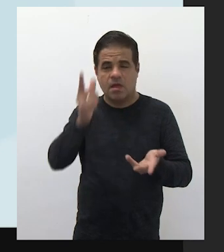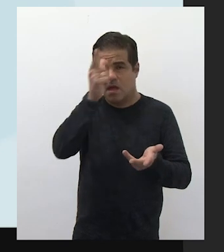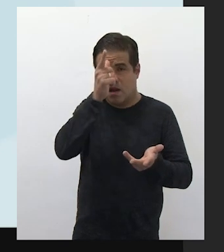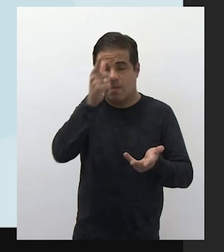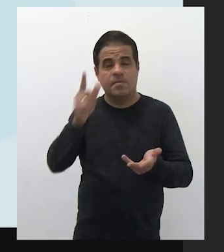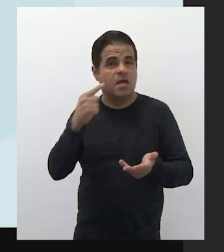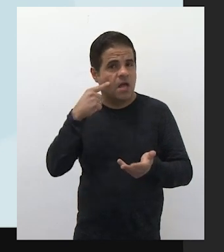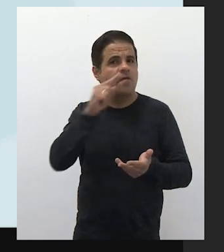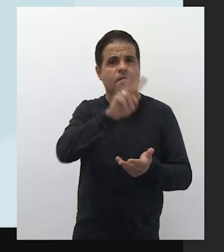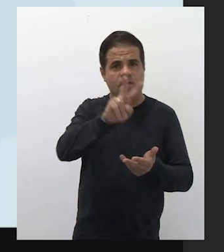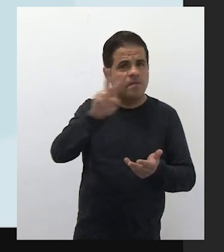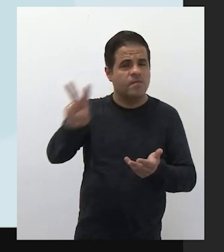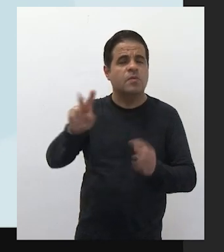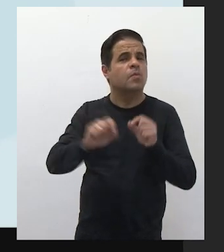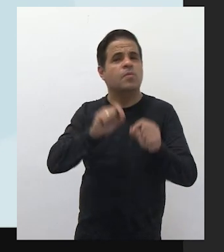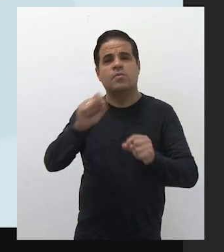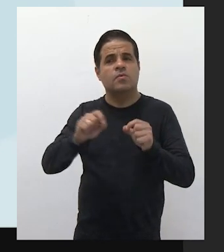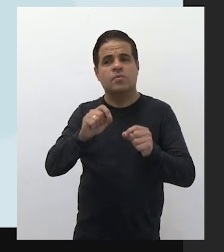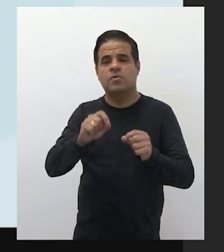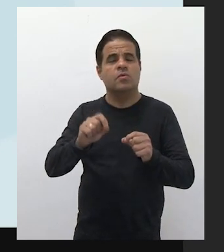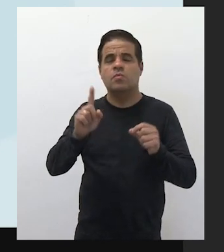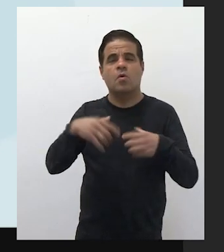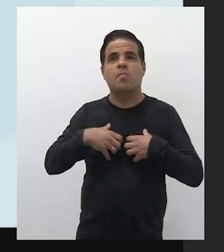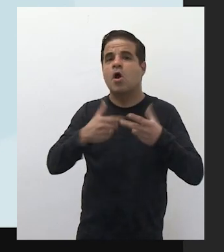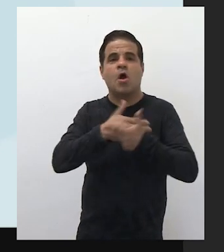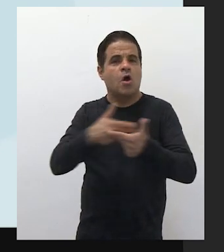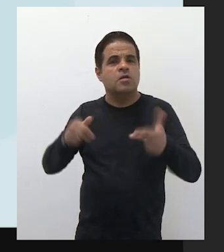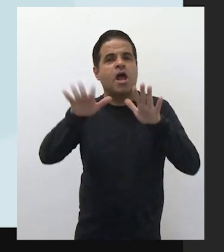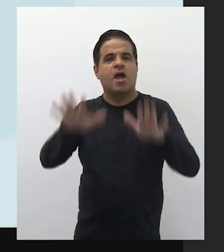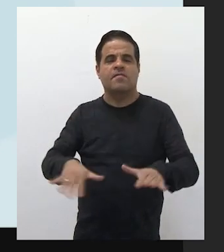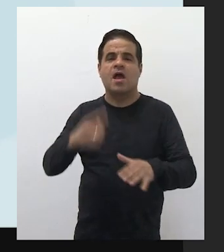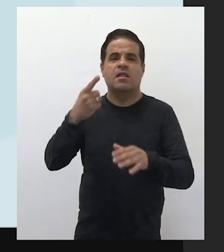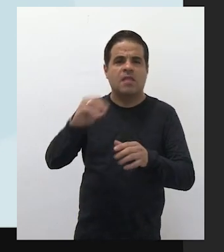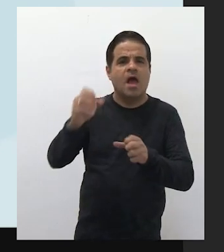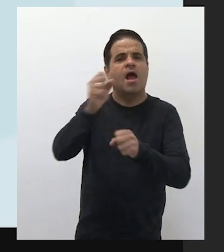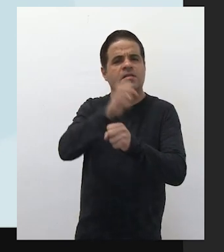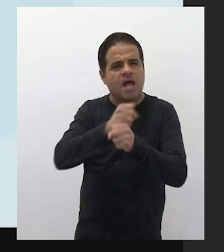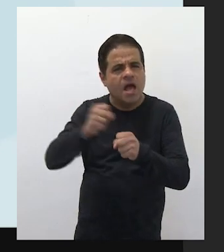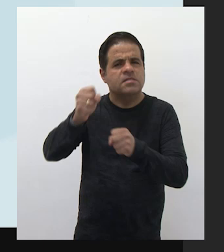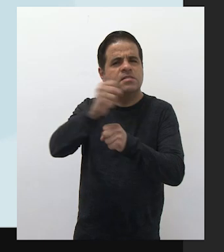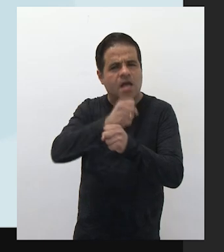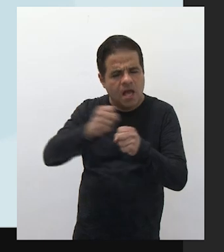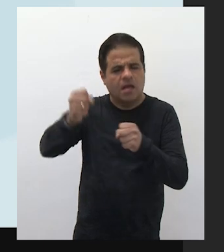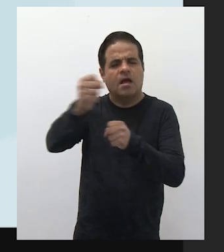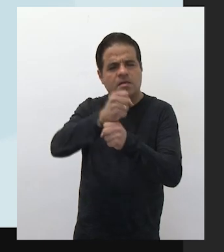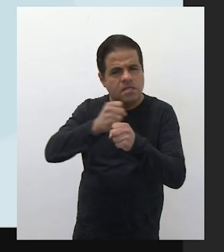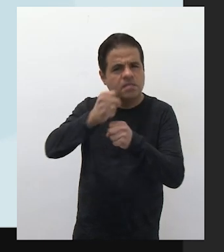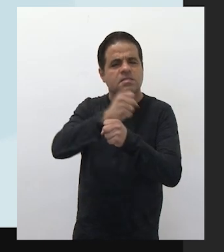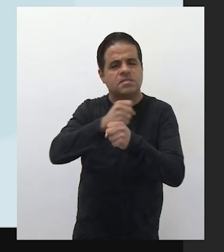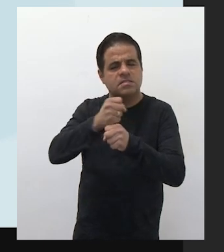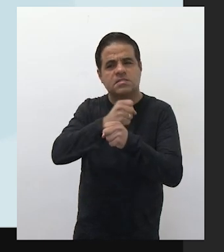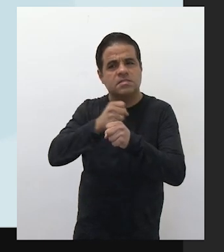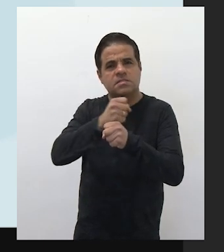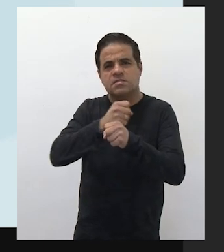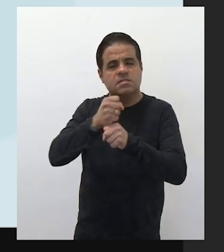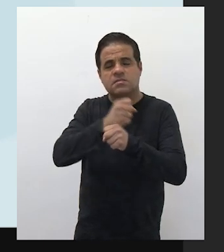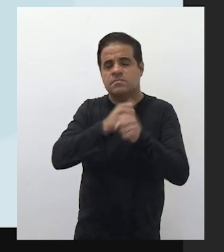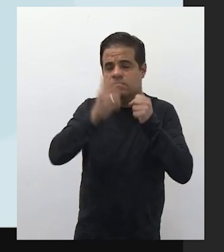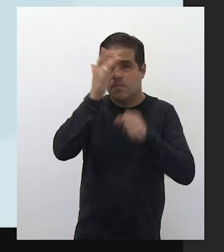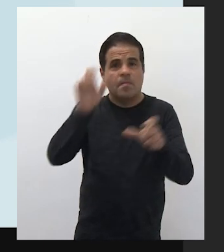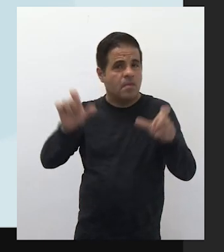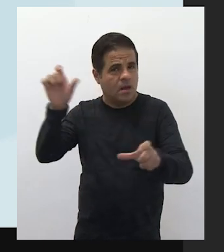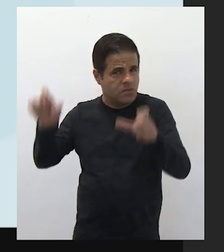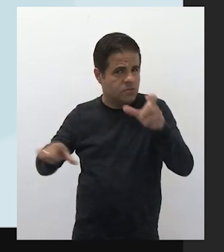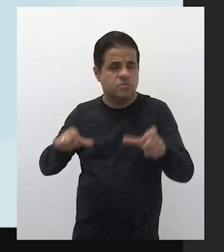Alemanha, a gente verifica o seguinte: não foi uma coisa que eles ficaram décadas em situação de